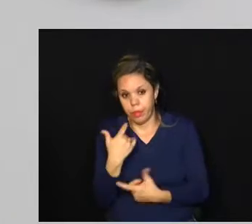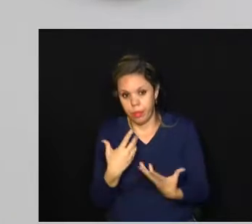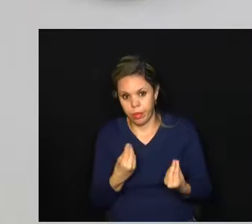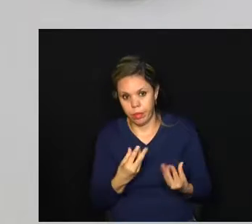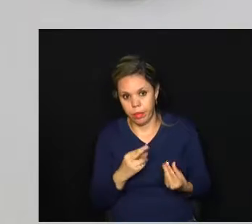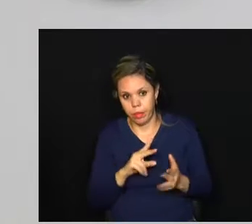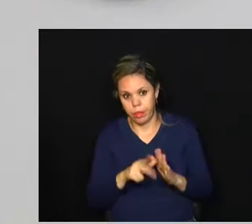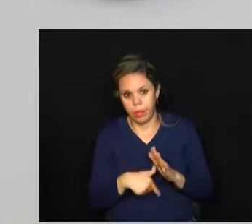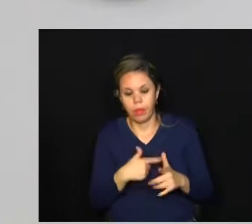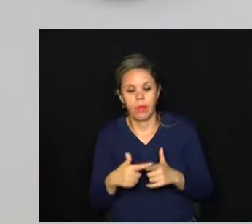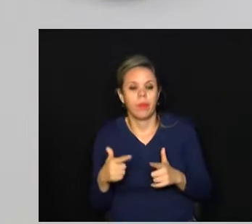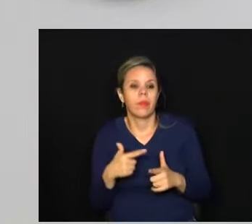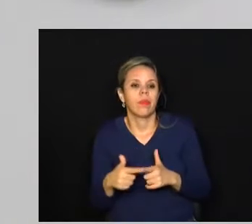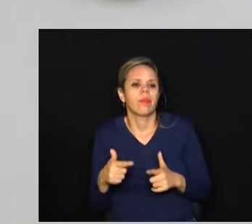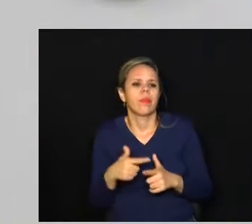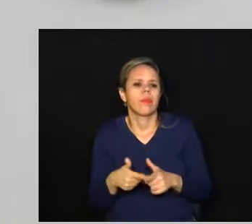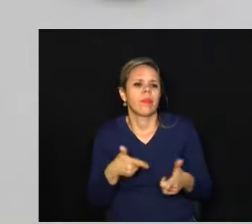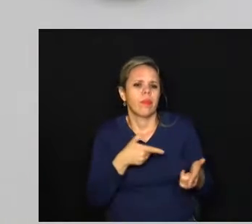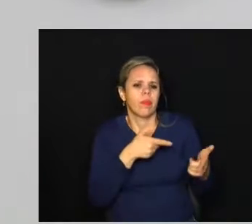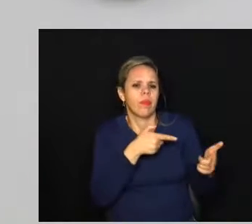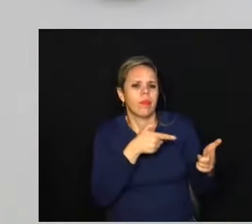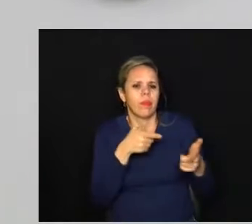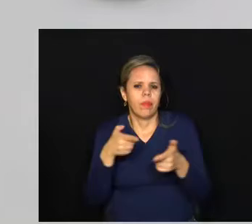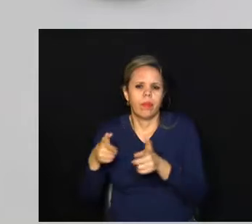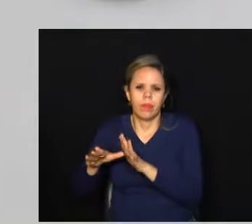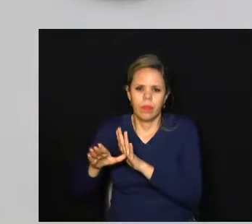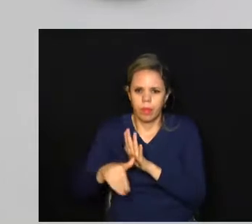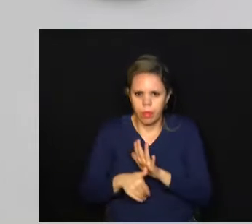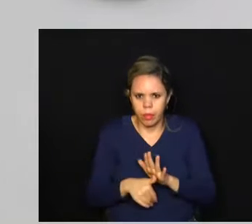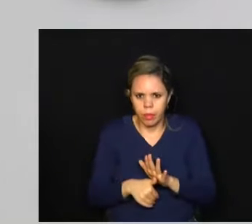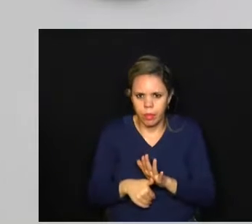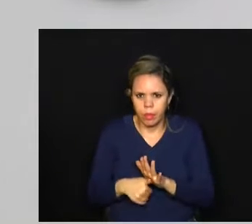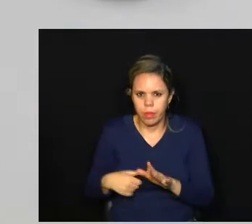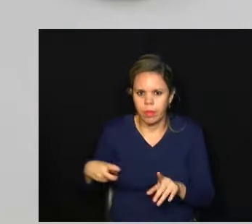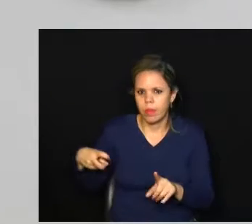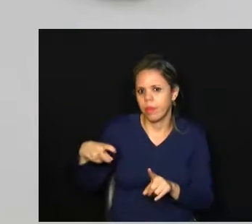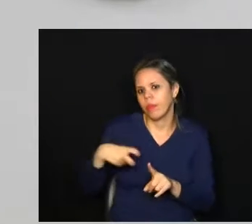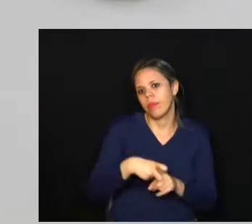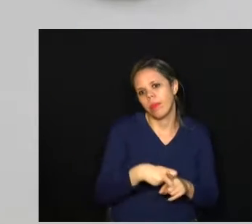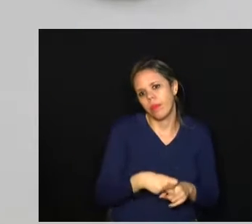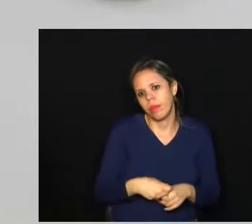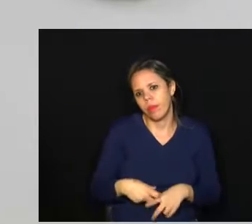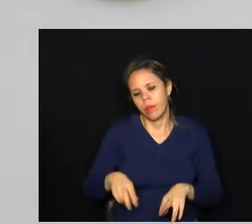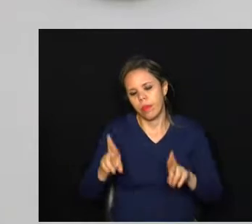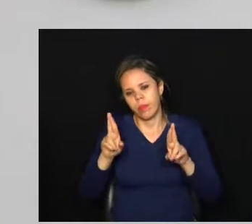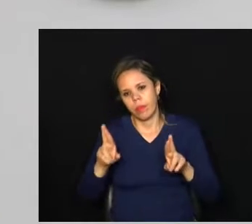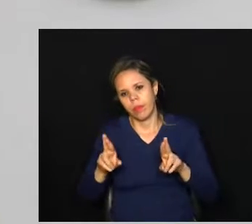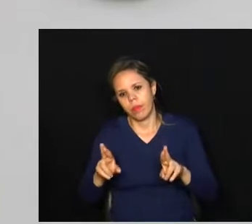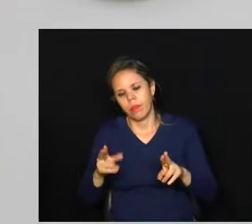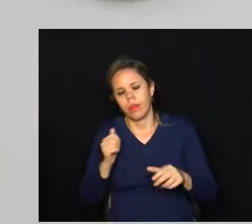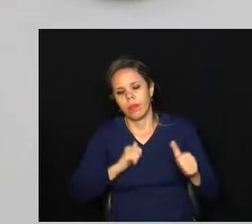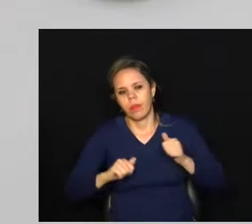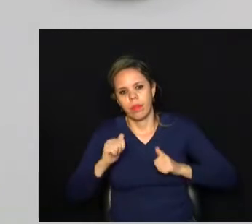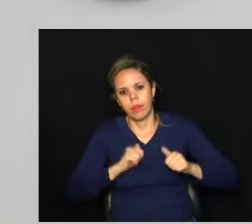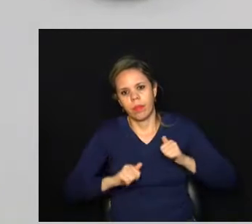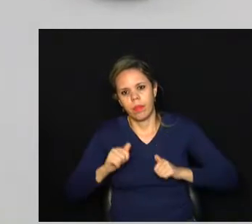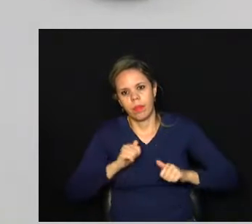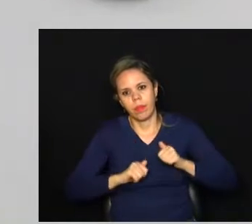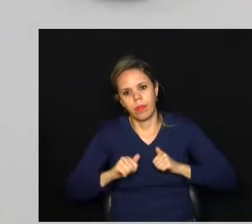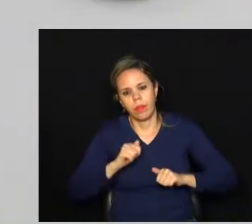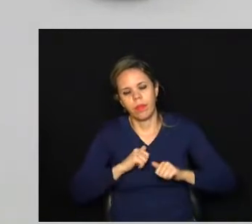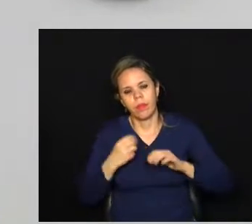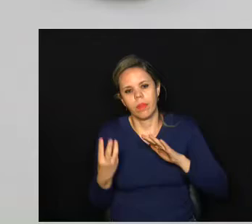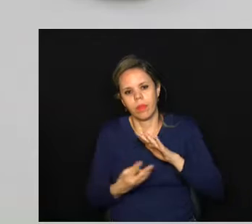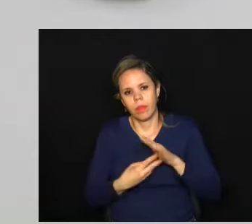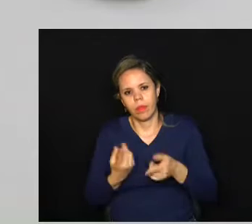vários tipos de problemas, assalto, sequestro, acidentes. Então, esperamos com grande ansiedade que essa licitação